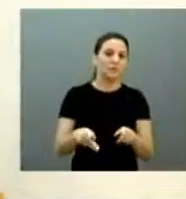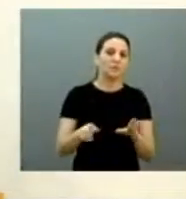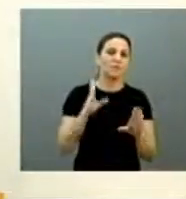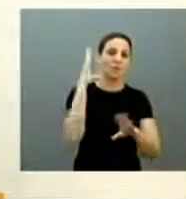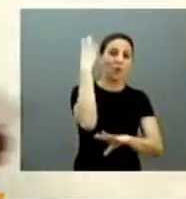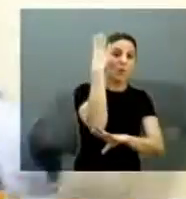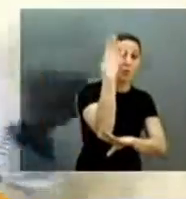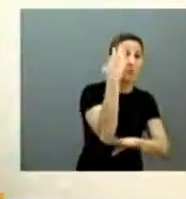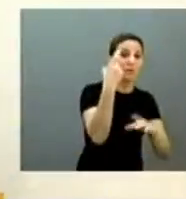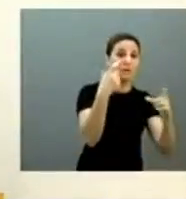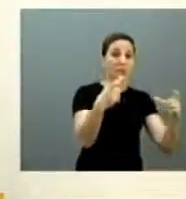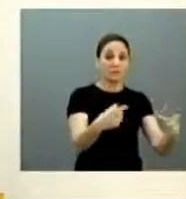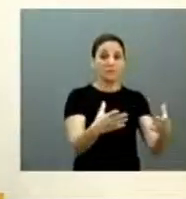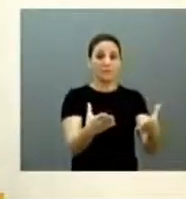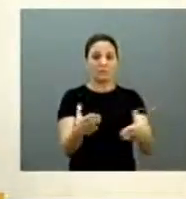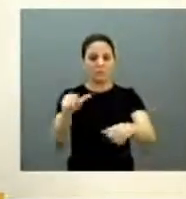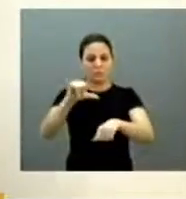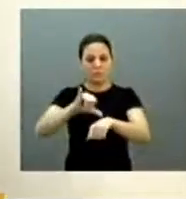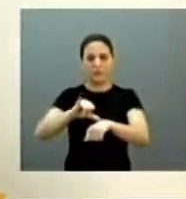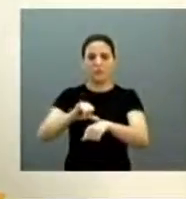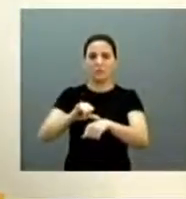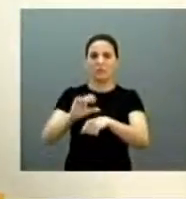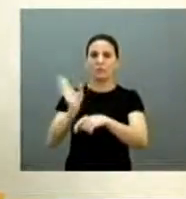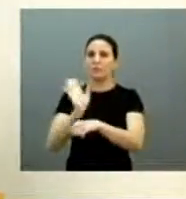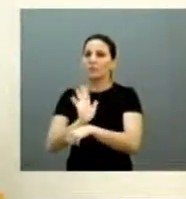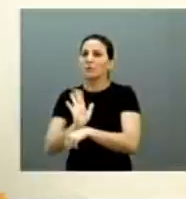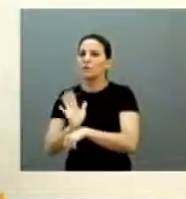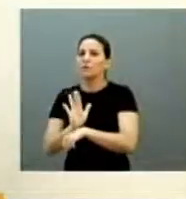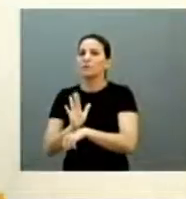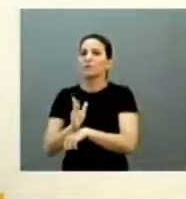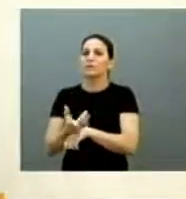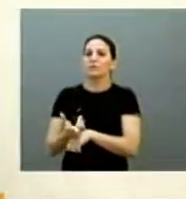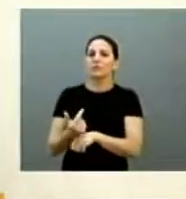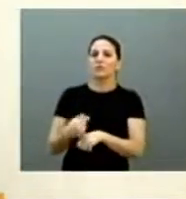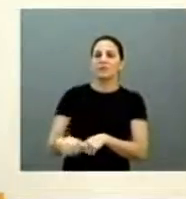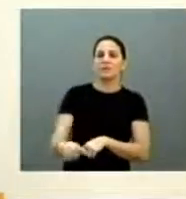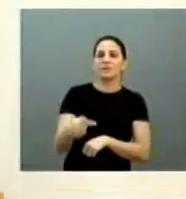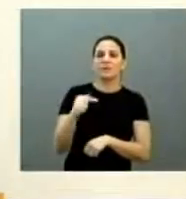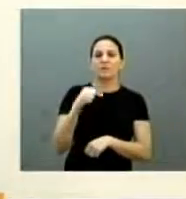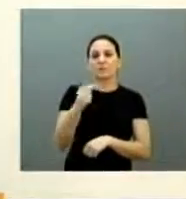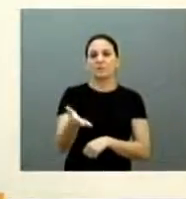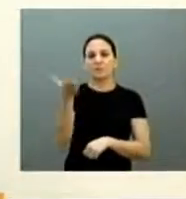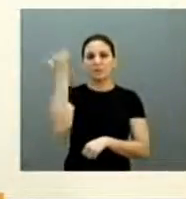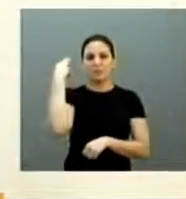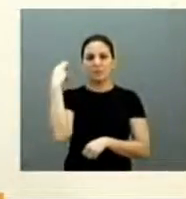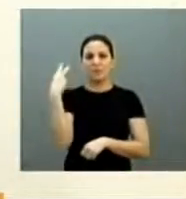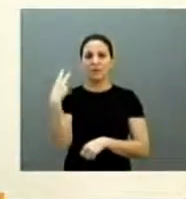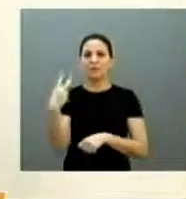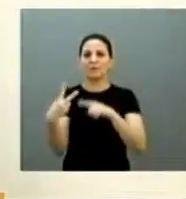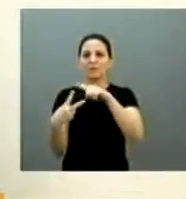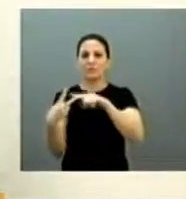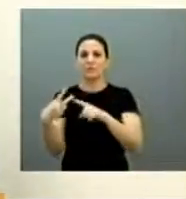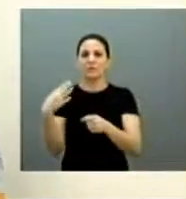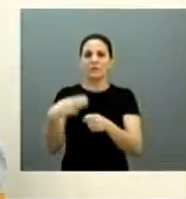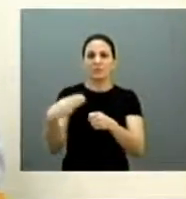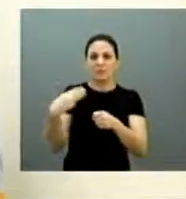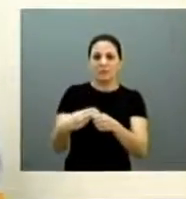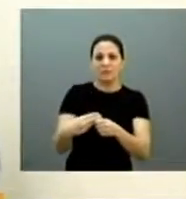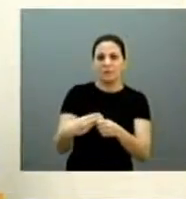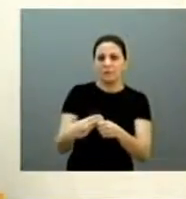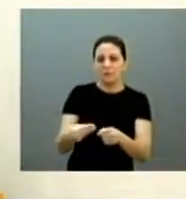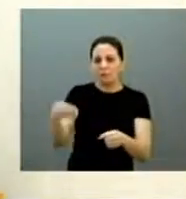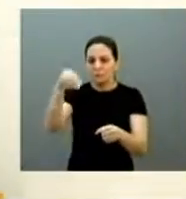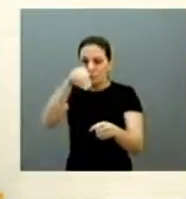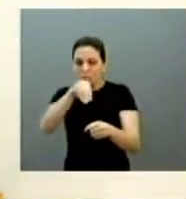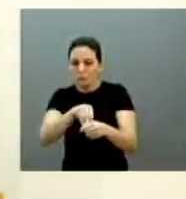vê o estado. Depois vocês falam para mim. No vídeo que nós apresentamos a semana passada, nós mostramos as duas cidades que existem no Deira Araraquara.